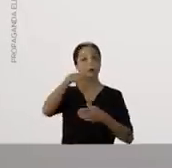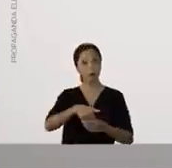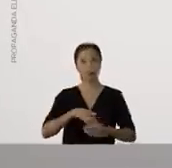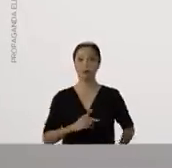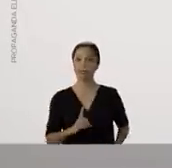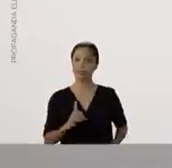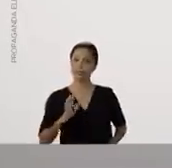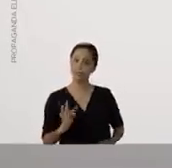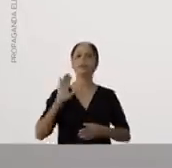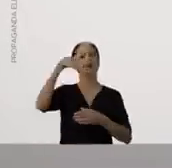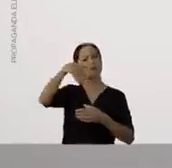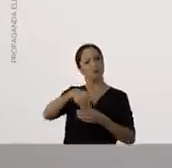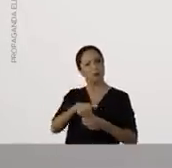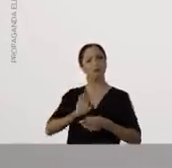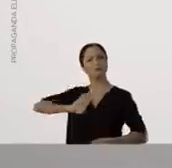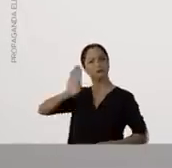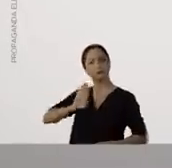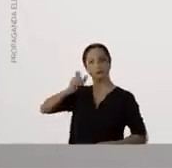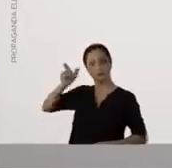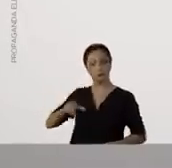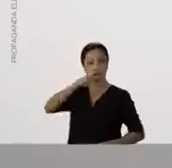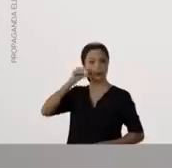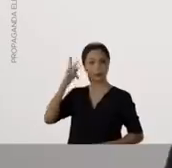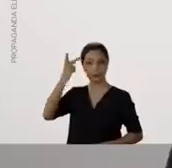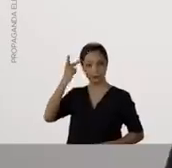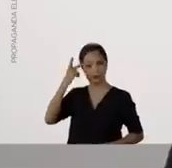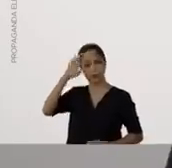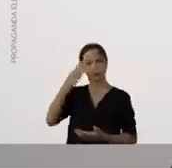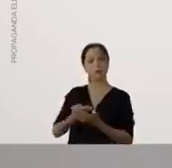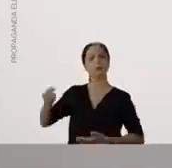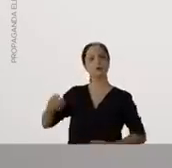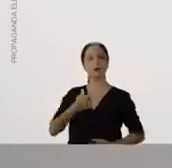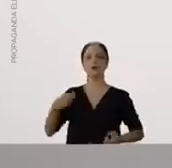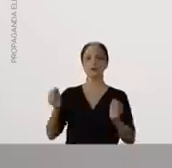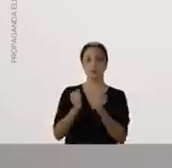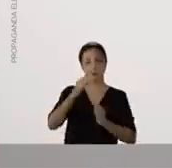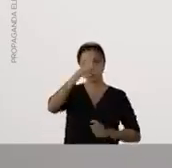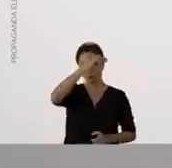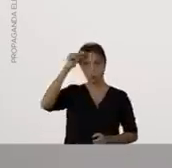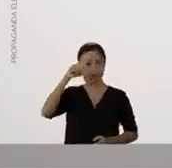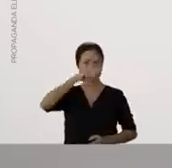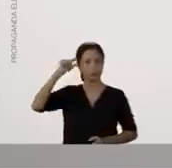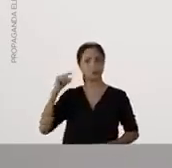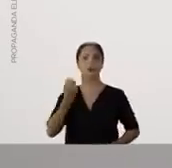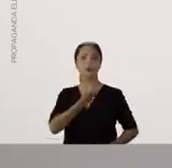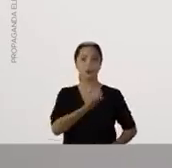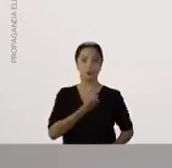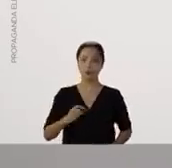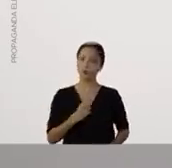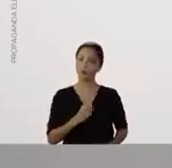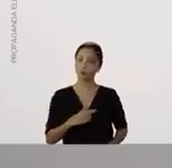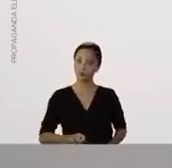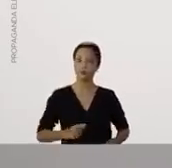Vote PDT. Vote no candidato de Ciro Gomes em São Paulo. Uma aposta pelo novo. Estou junto com Márcio França, prefeito.